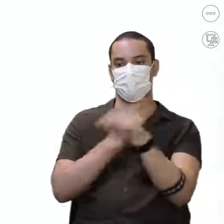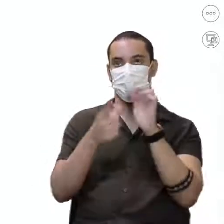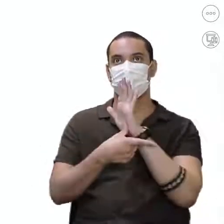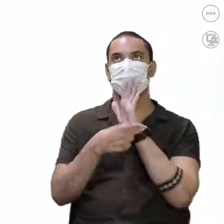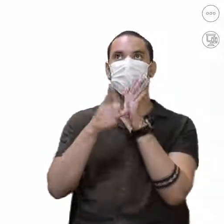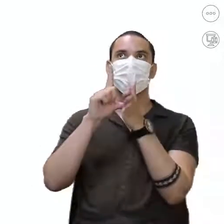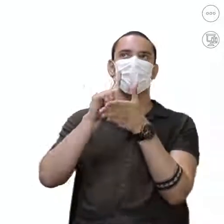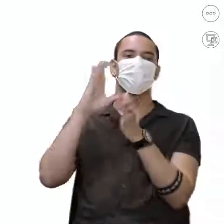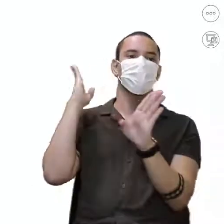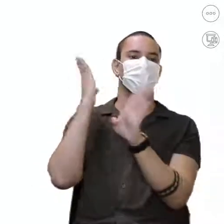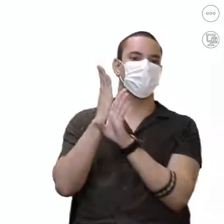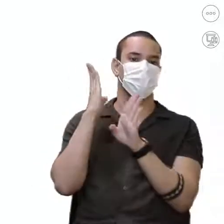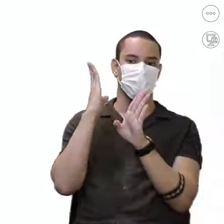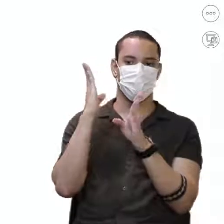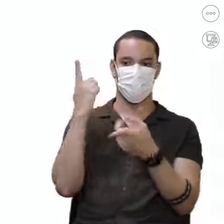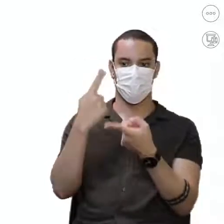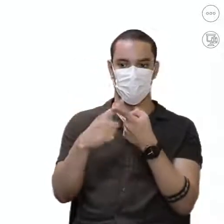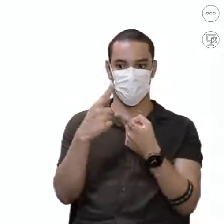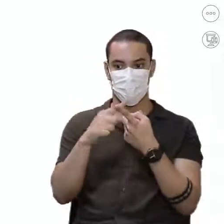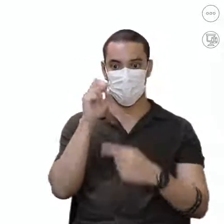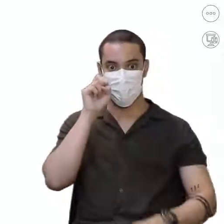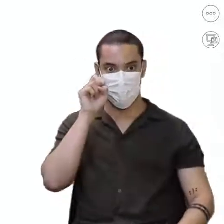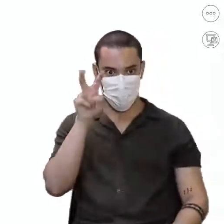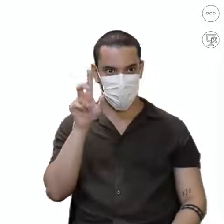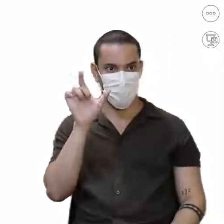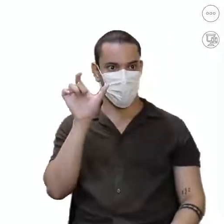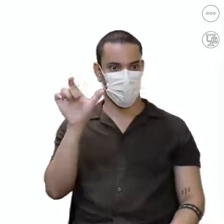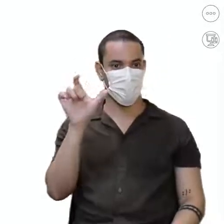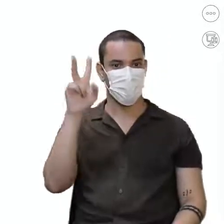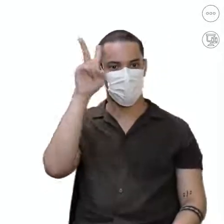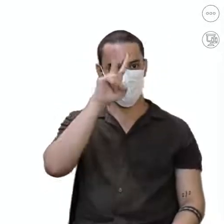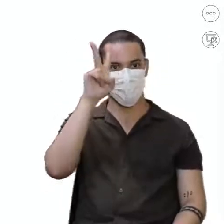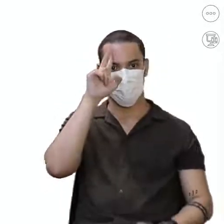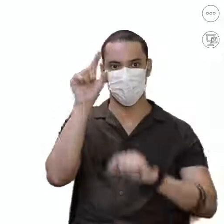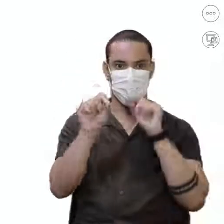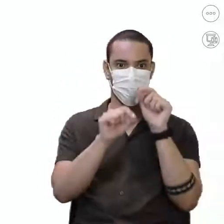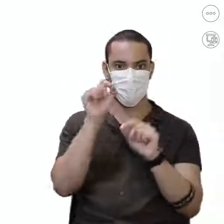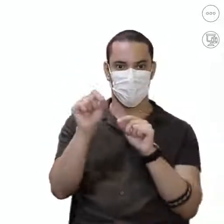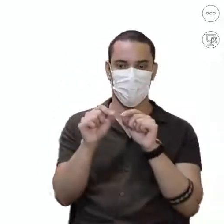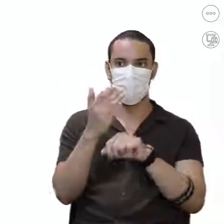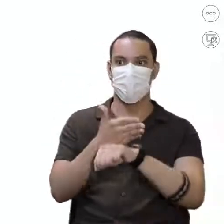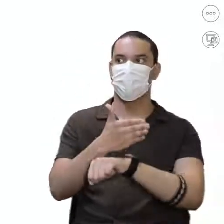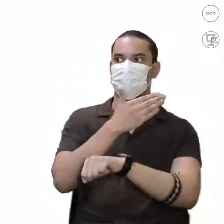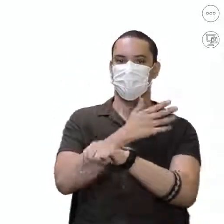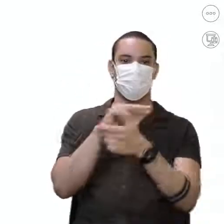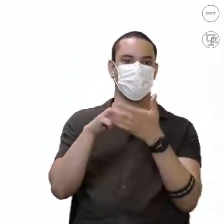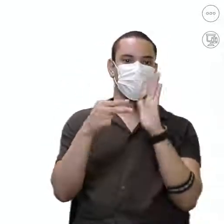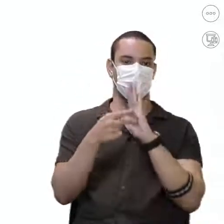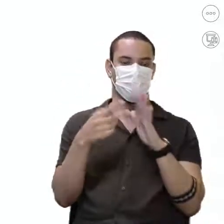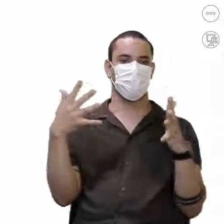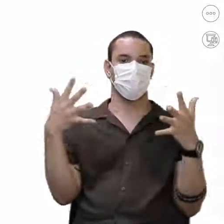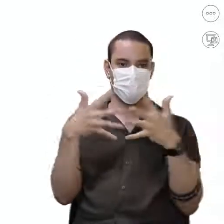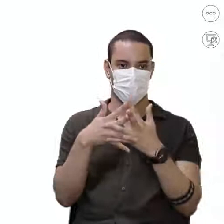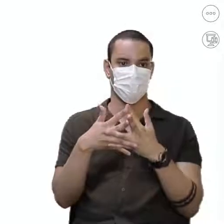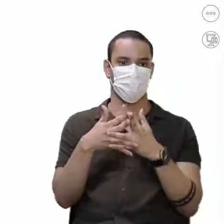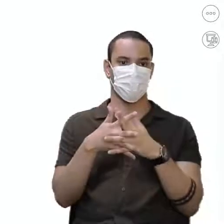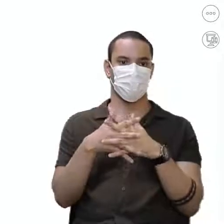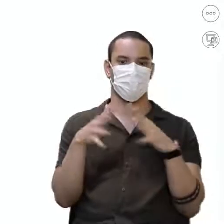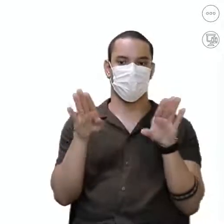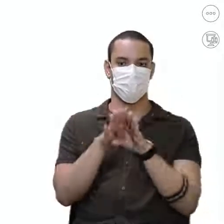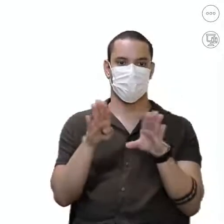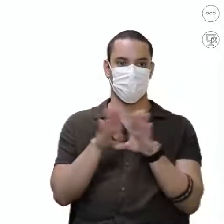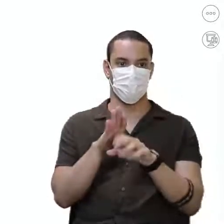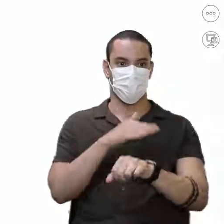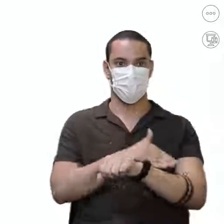preceder. Até porque quando você olha precede, você já lembra de preceder. É um cognato. Anteceder